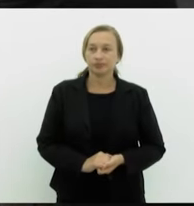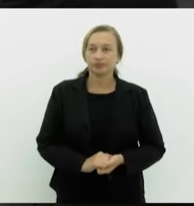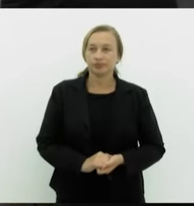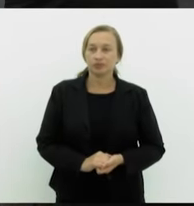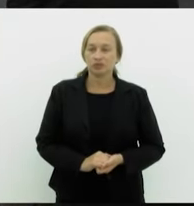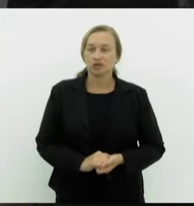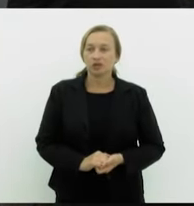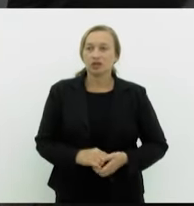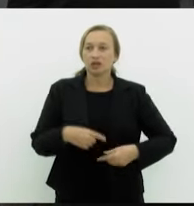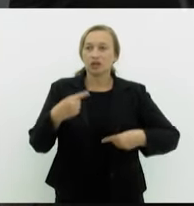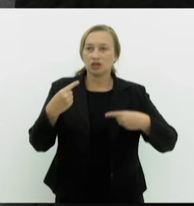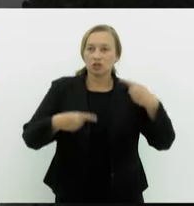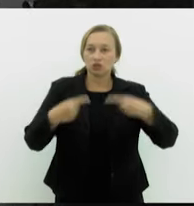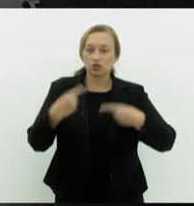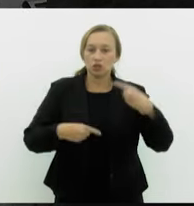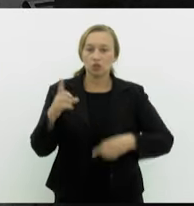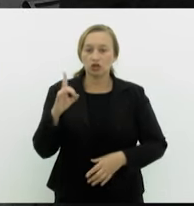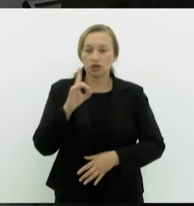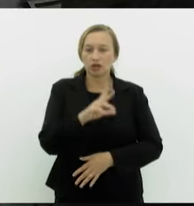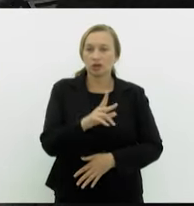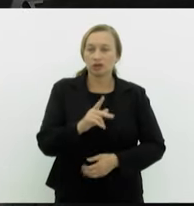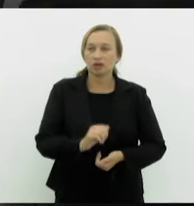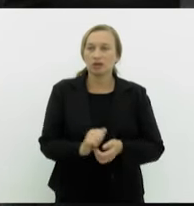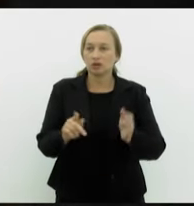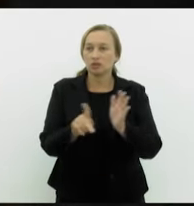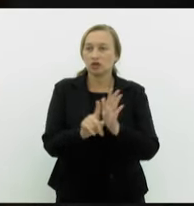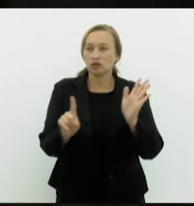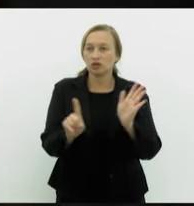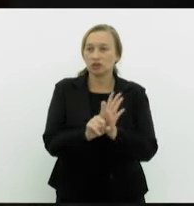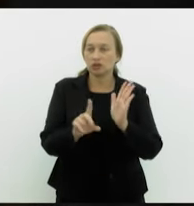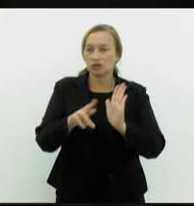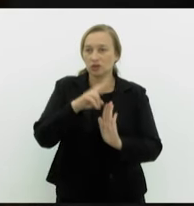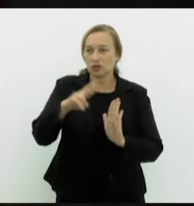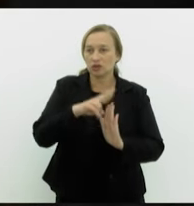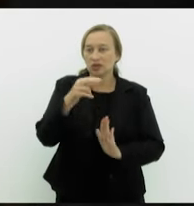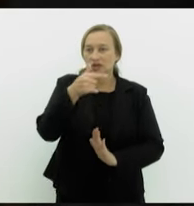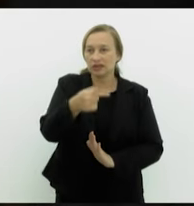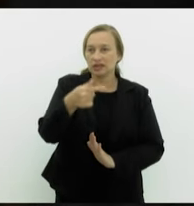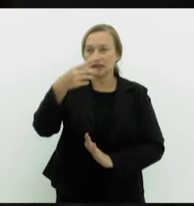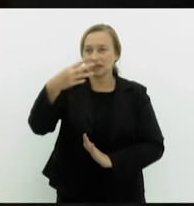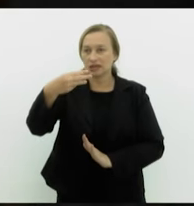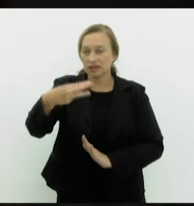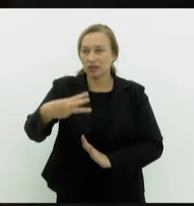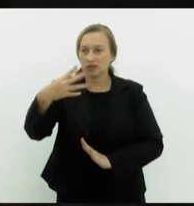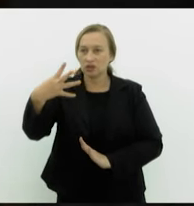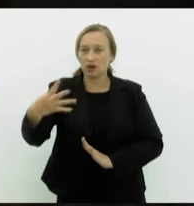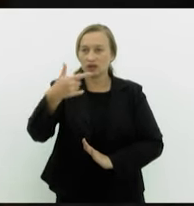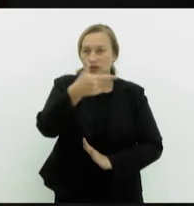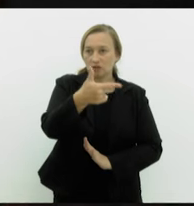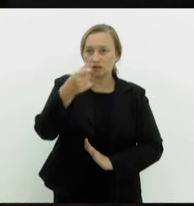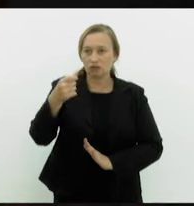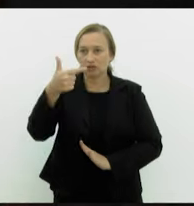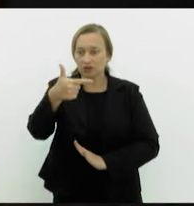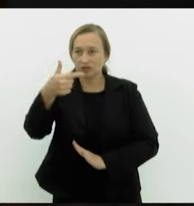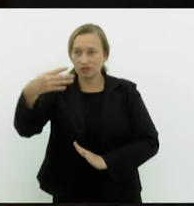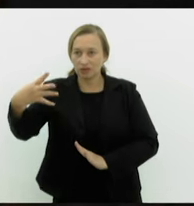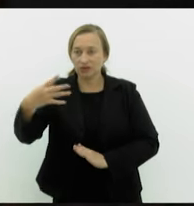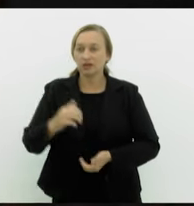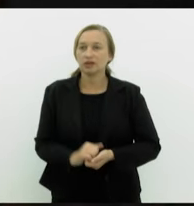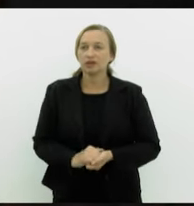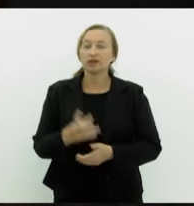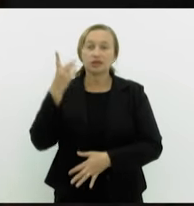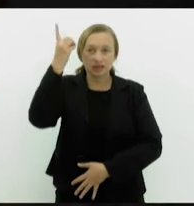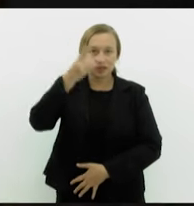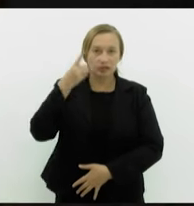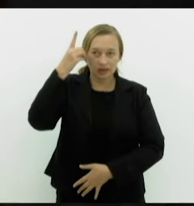Em regime de urgência, em discussão única, projeto de resolução número 734 de 2024, de autoria